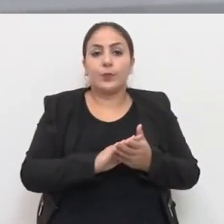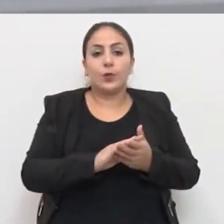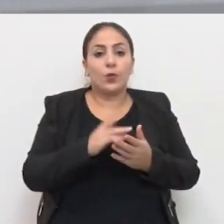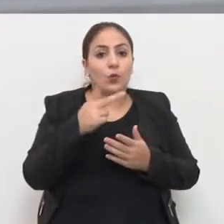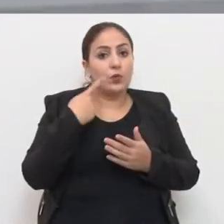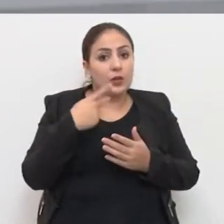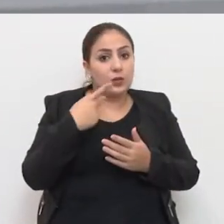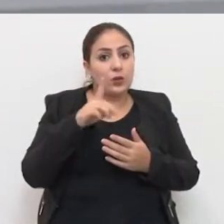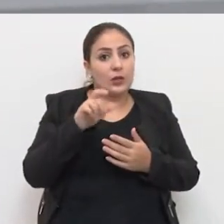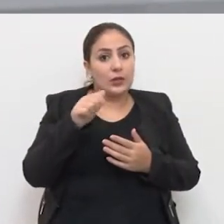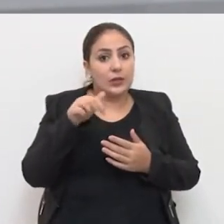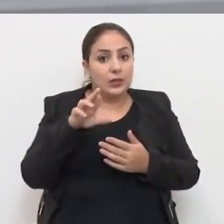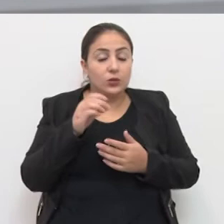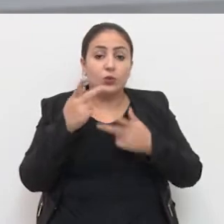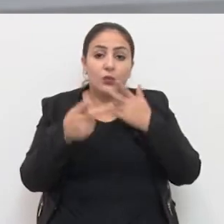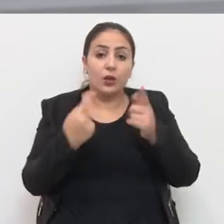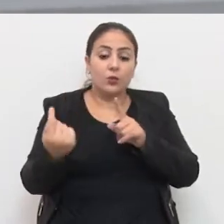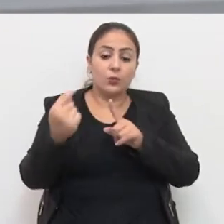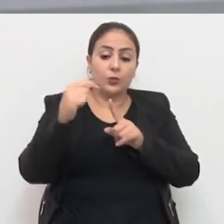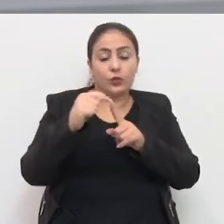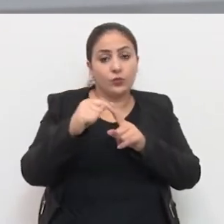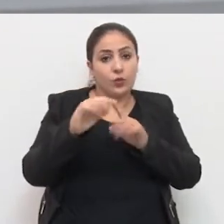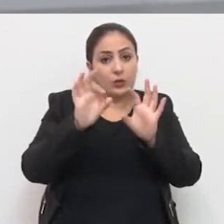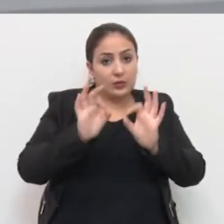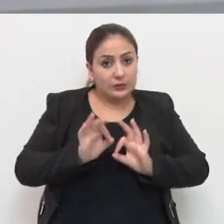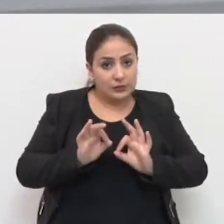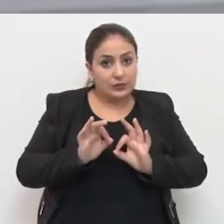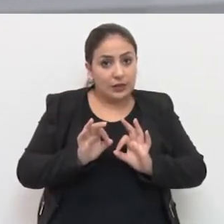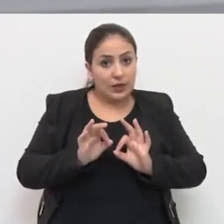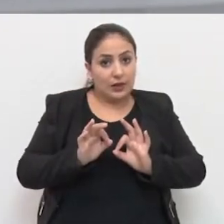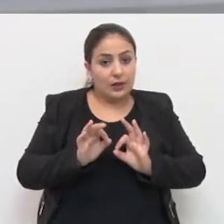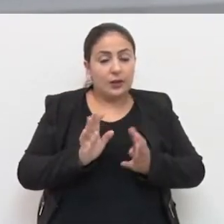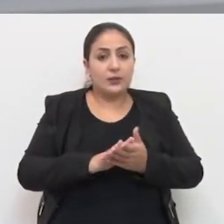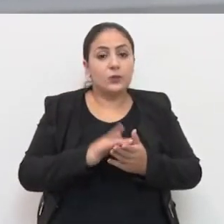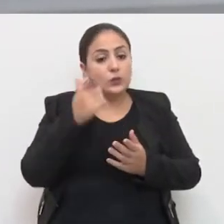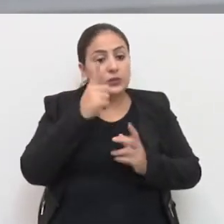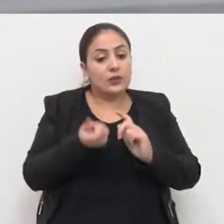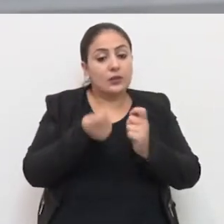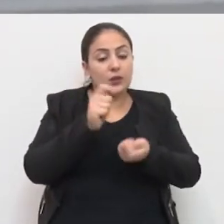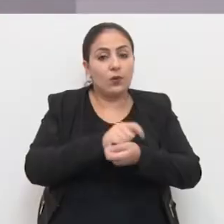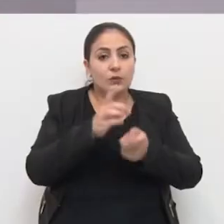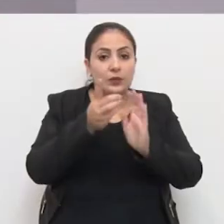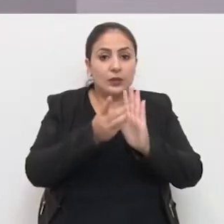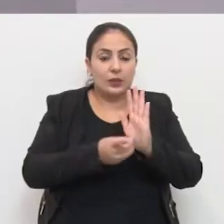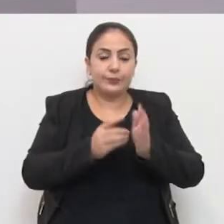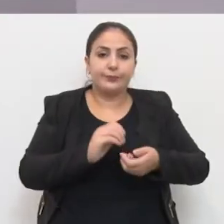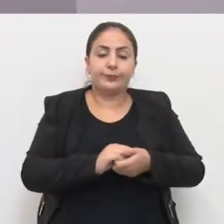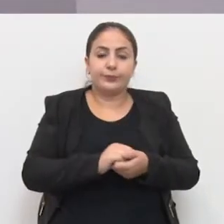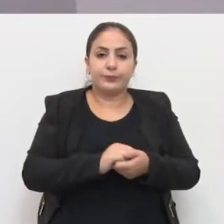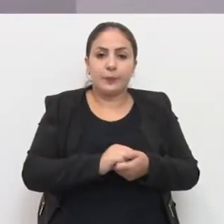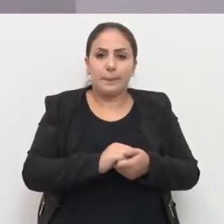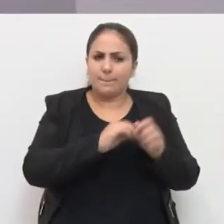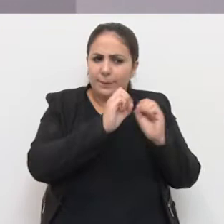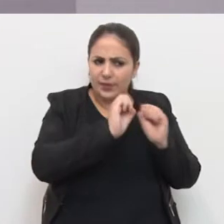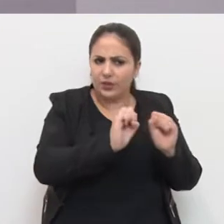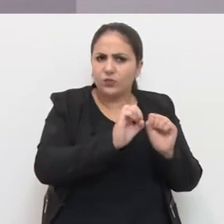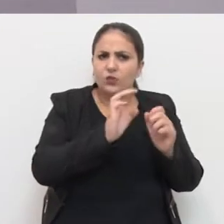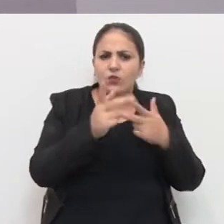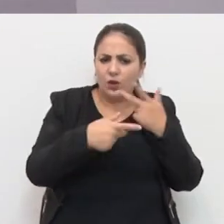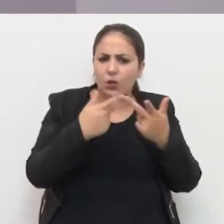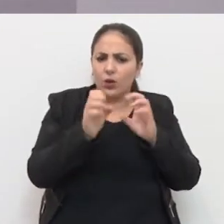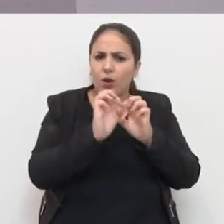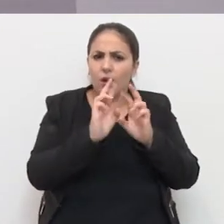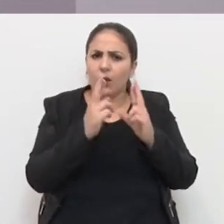é ajudar os pequenos e médios empresários do setor a se adequarem ao decreto. O secretário mesmo falou